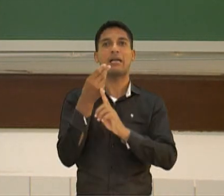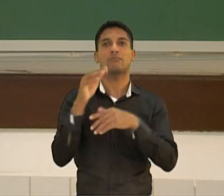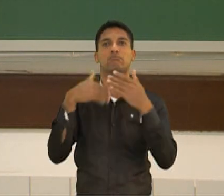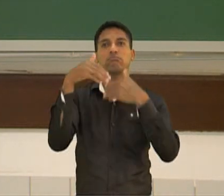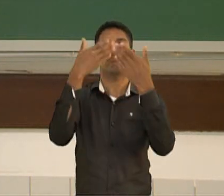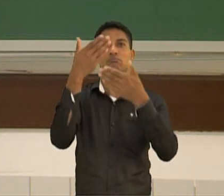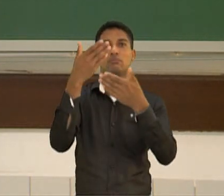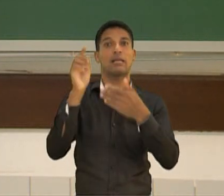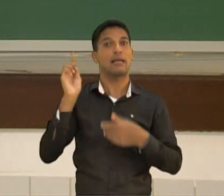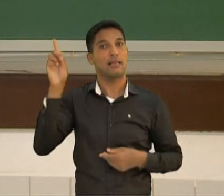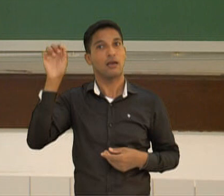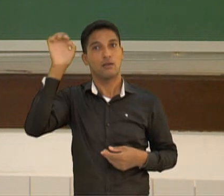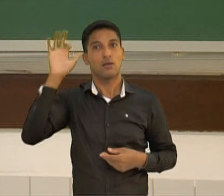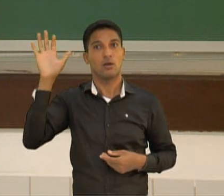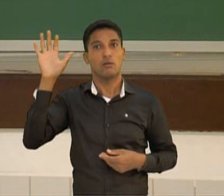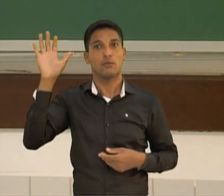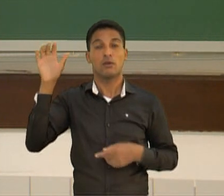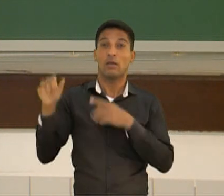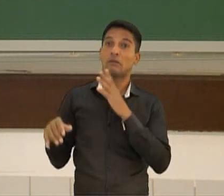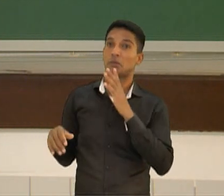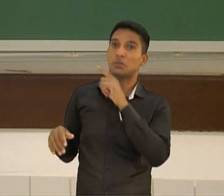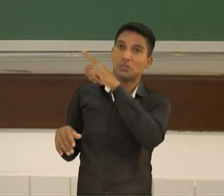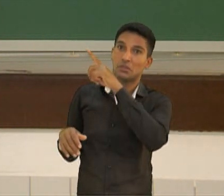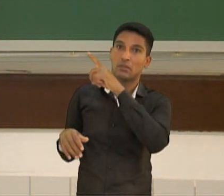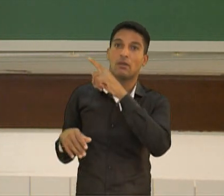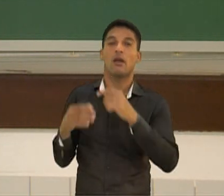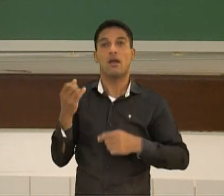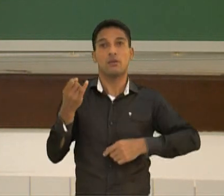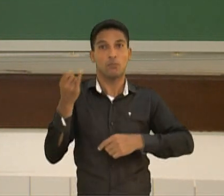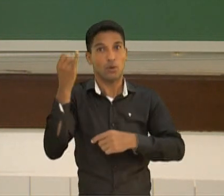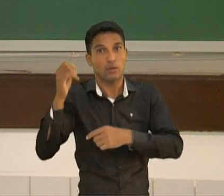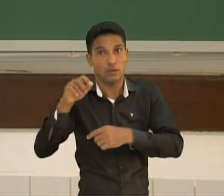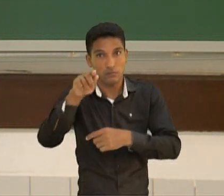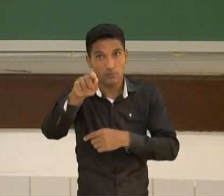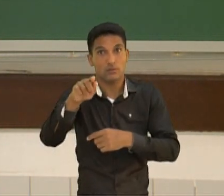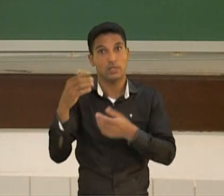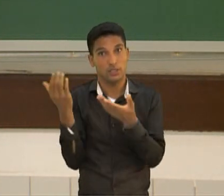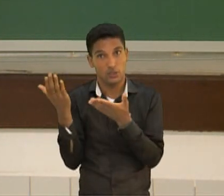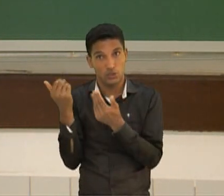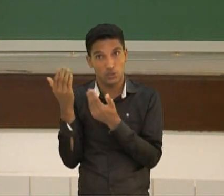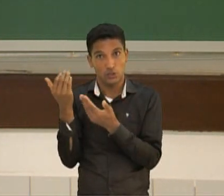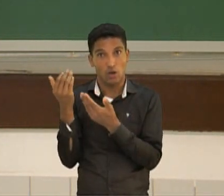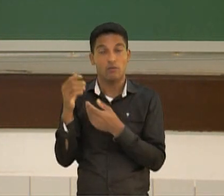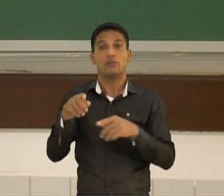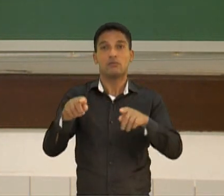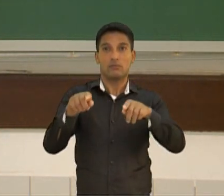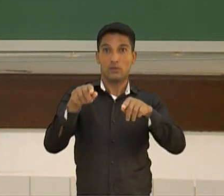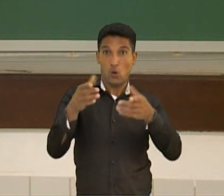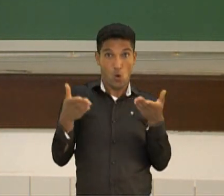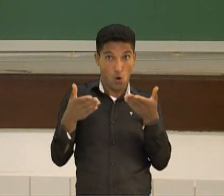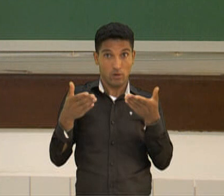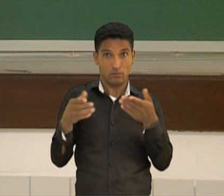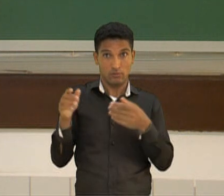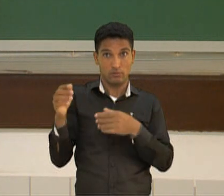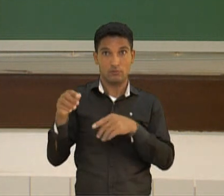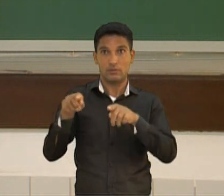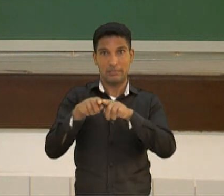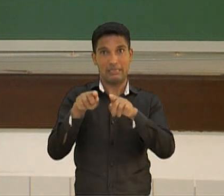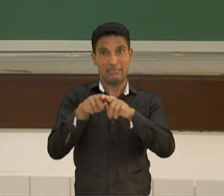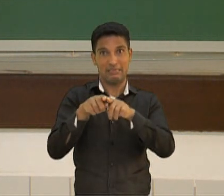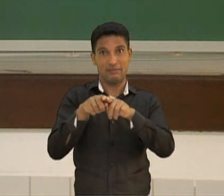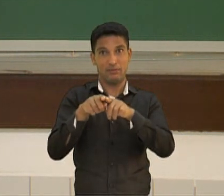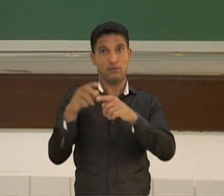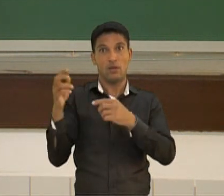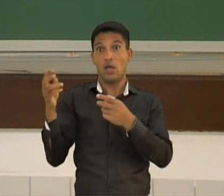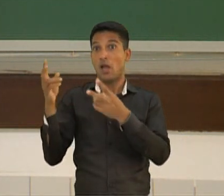é muito importante para a gente, pessoal. Principalmente para vocês que são jovens e que vão construir ainda um futuro para todos nós